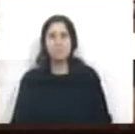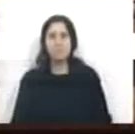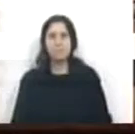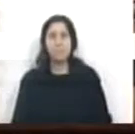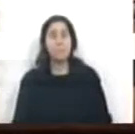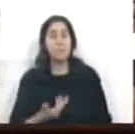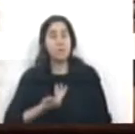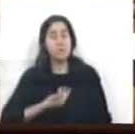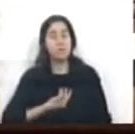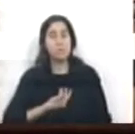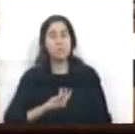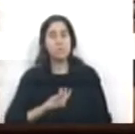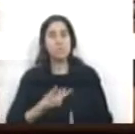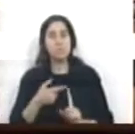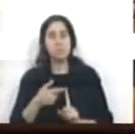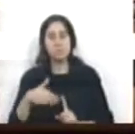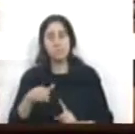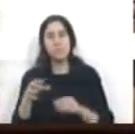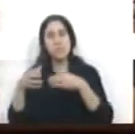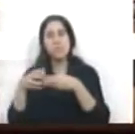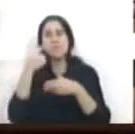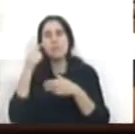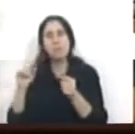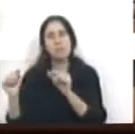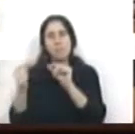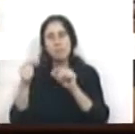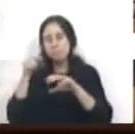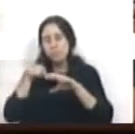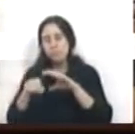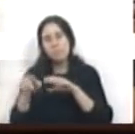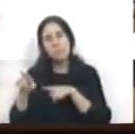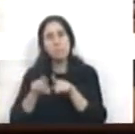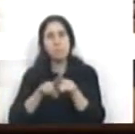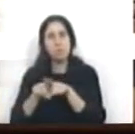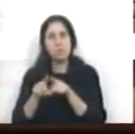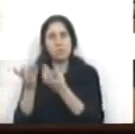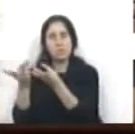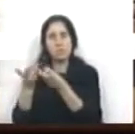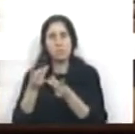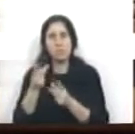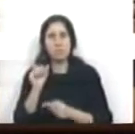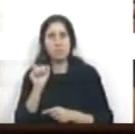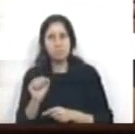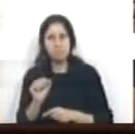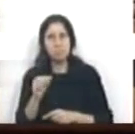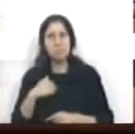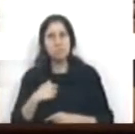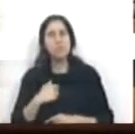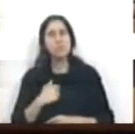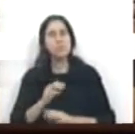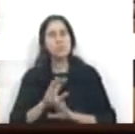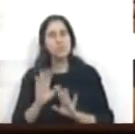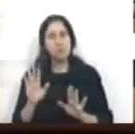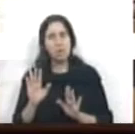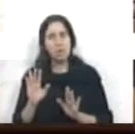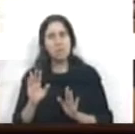Cá estaremos para, no debate da especialidade, aprofundar esta política orçamental. Já indiquei